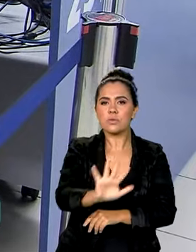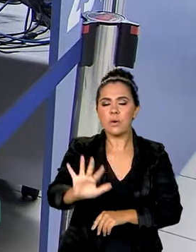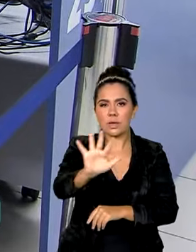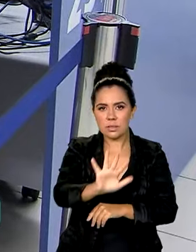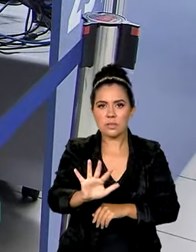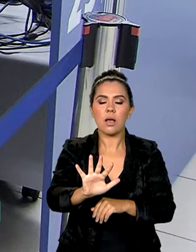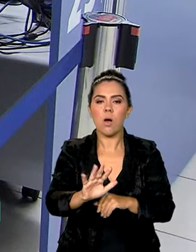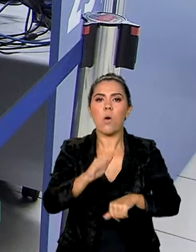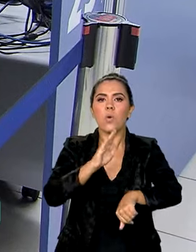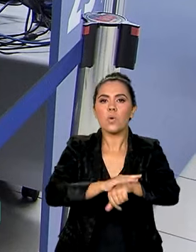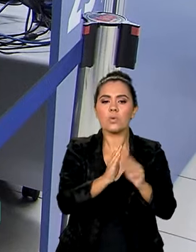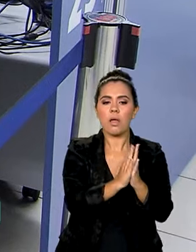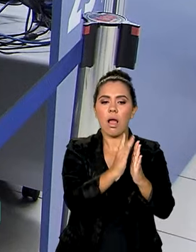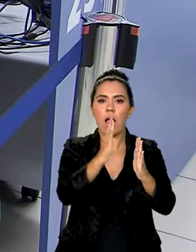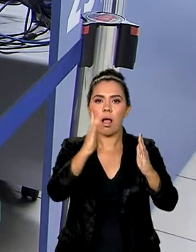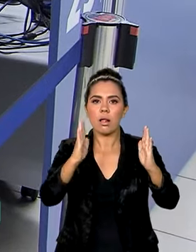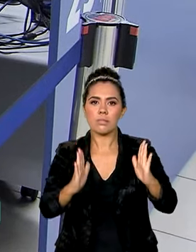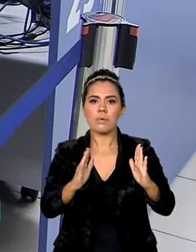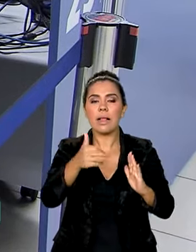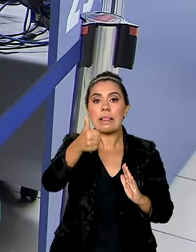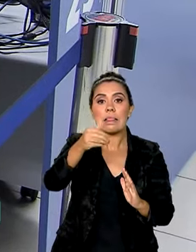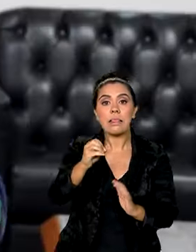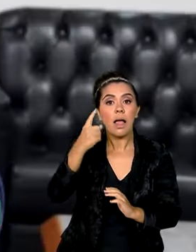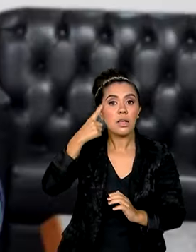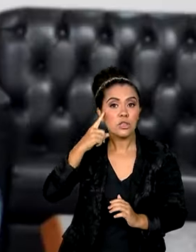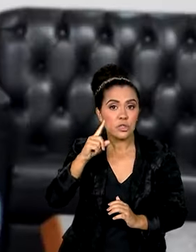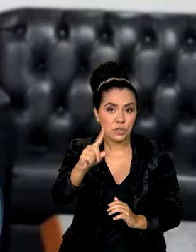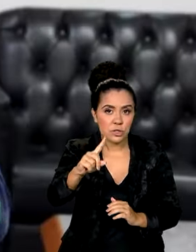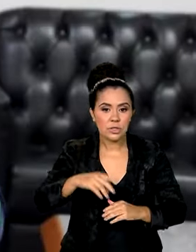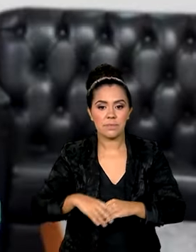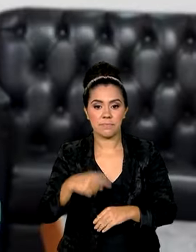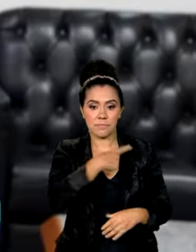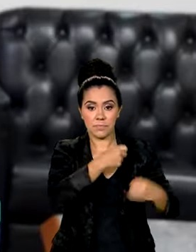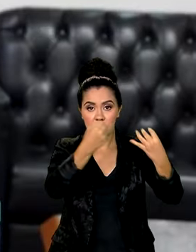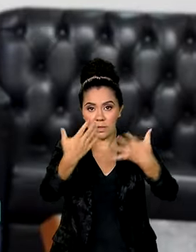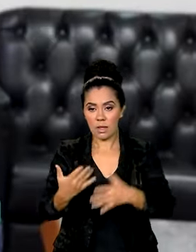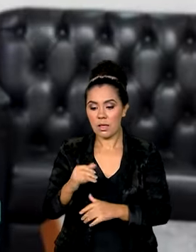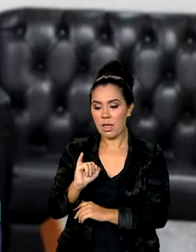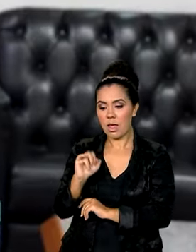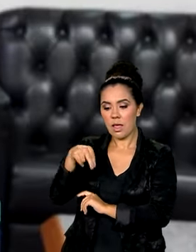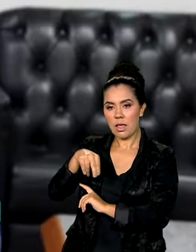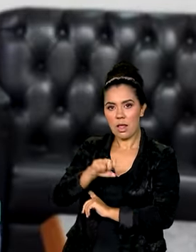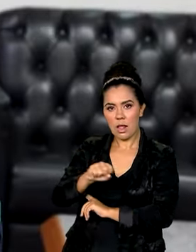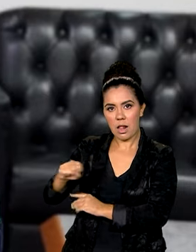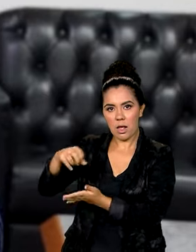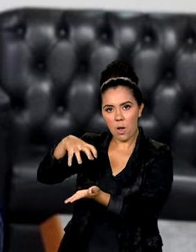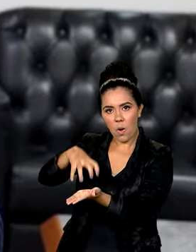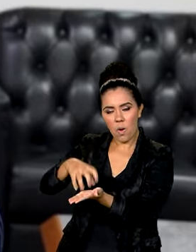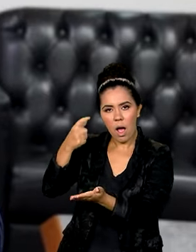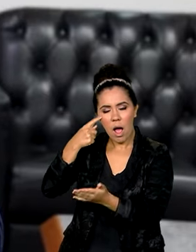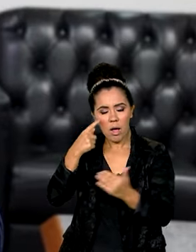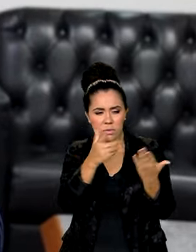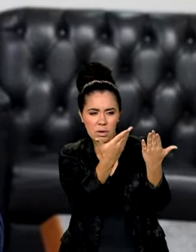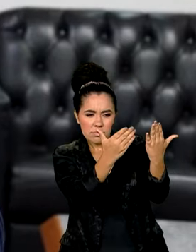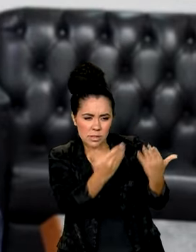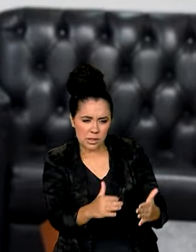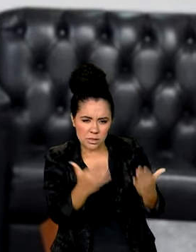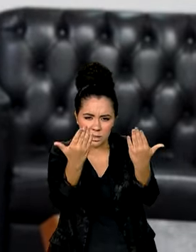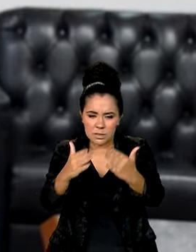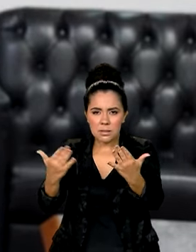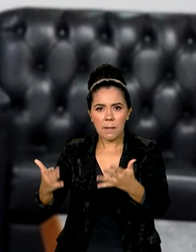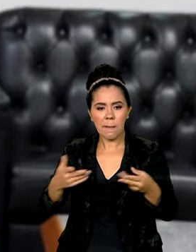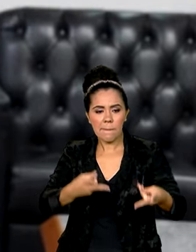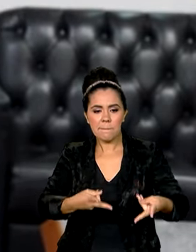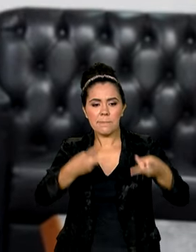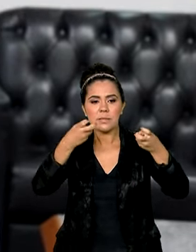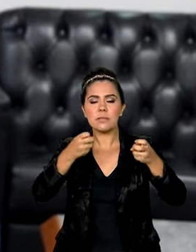da perícia não chega a 10 dias. O INSS percebeu, fazendo um cálculo simples, que era mais